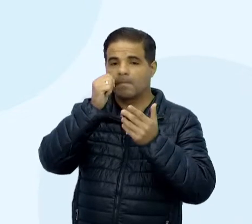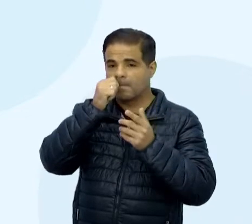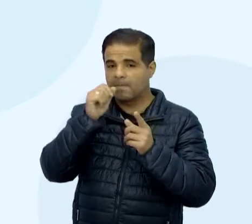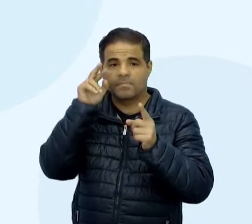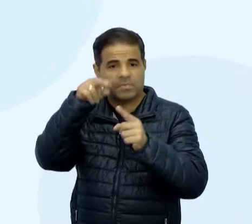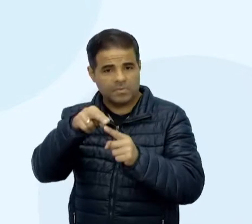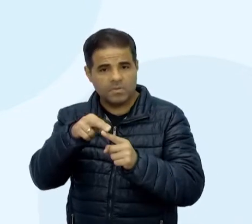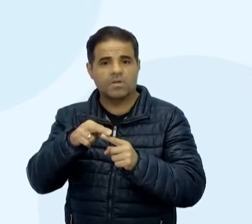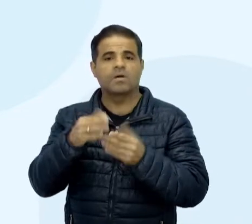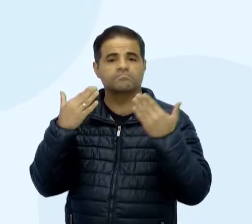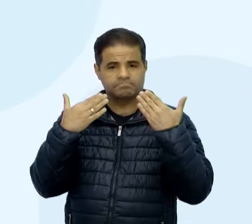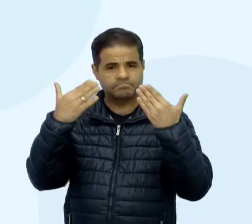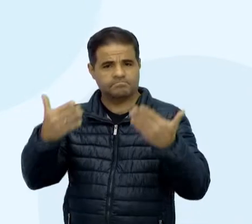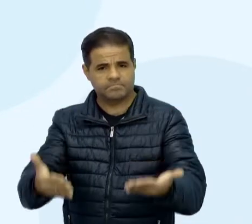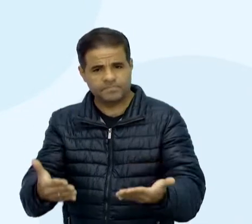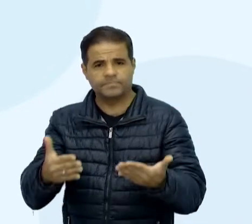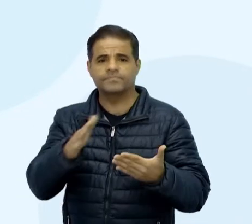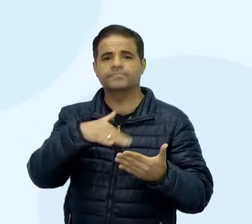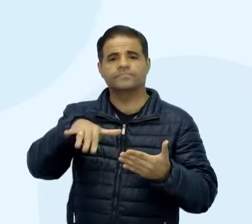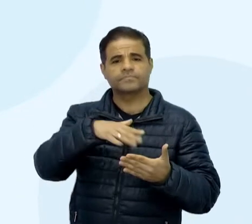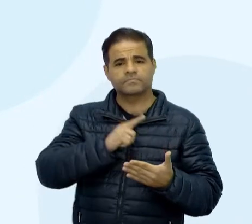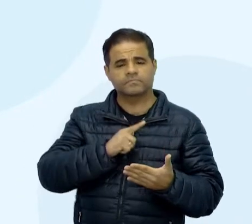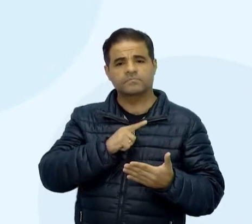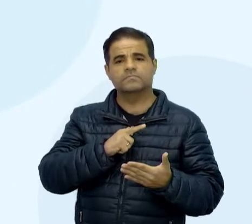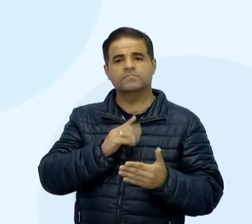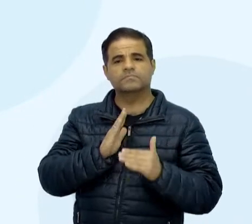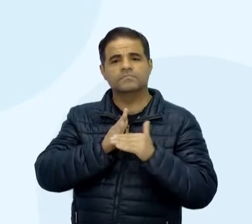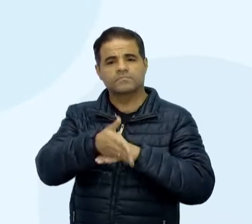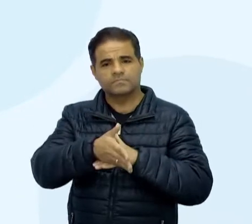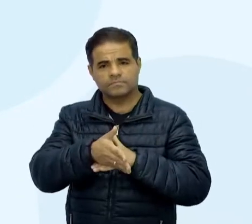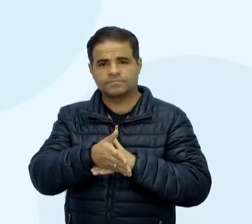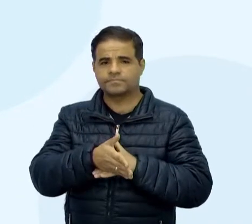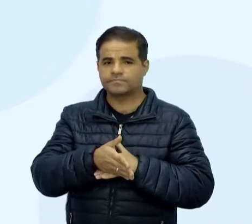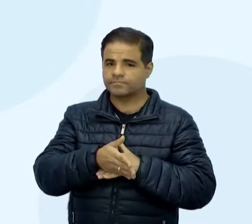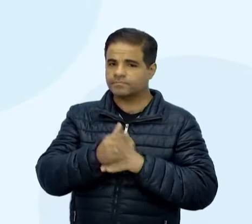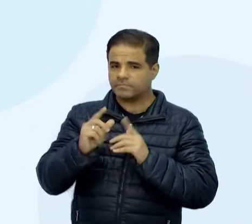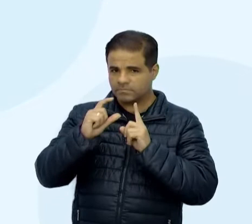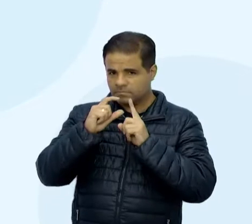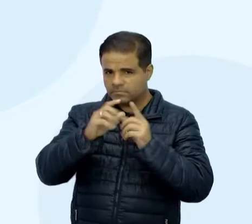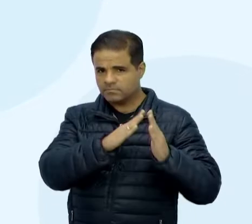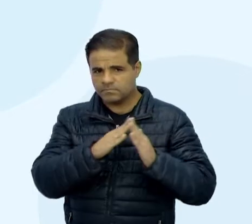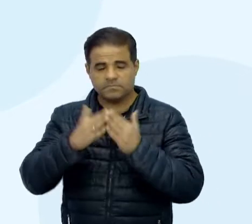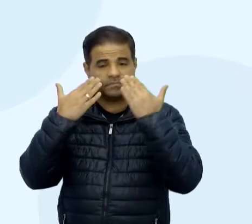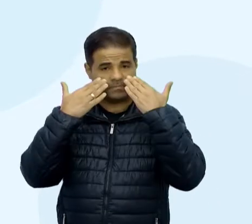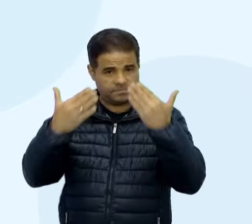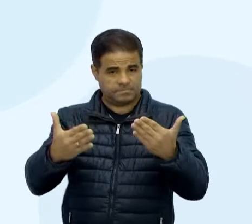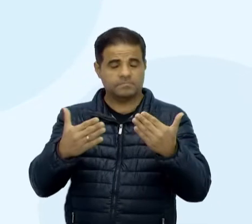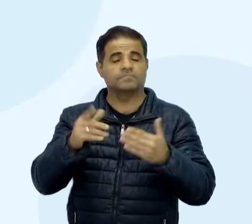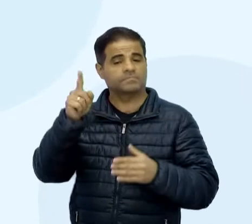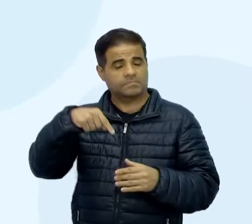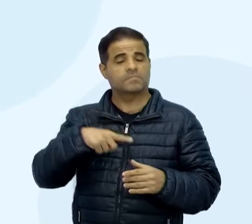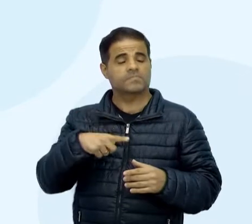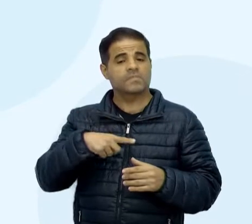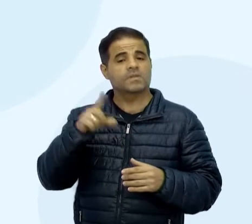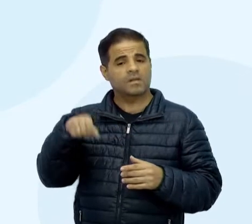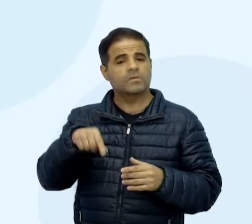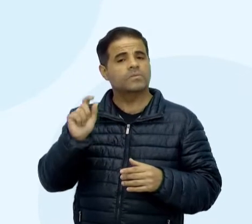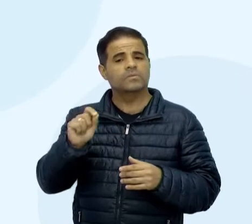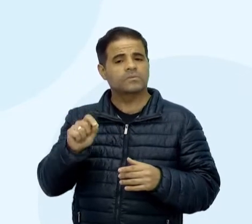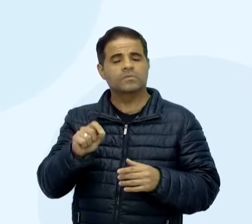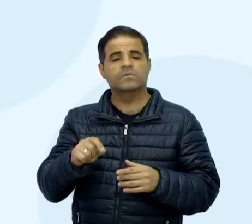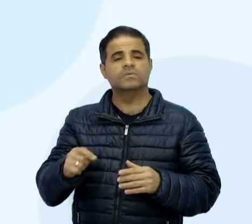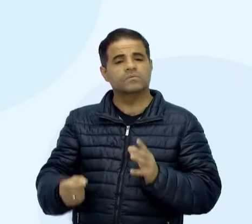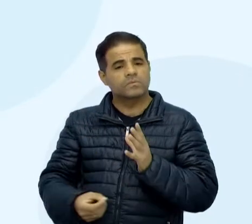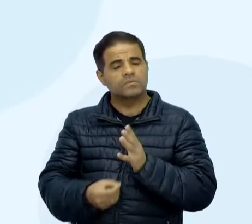né, ao enfeite, um adorno que ficava no portal da entrada do cortiço, ficava bem na frente do cortiço, tá? Que tinha aí